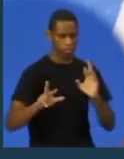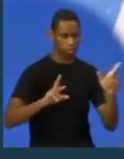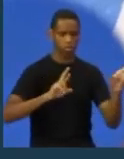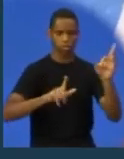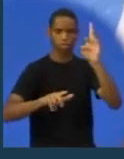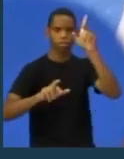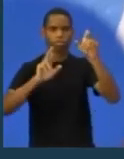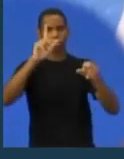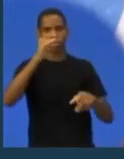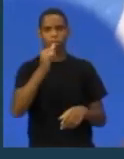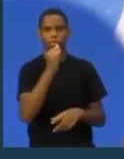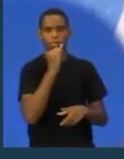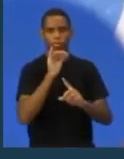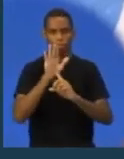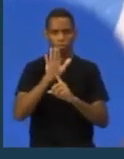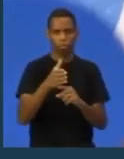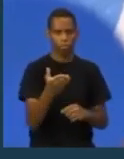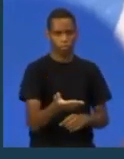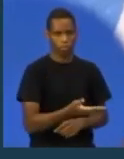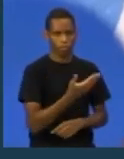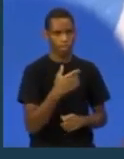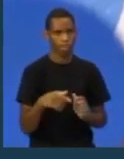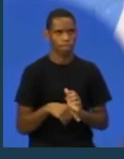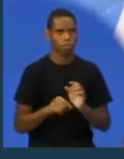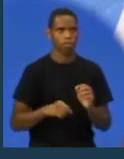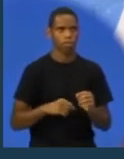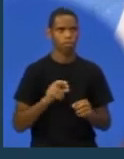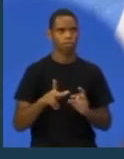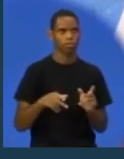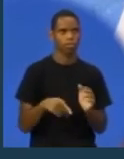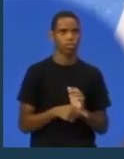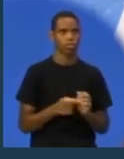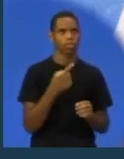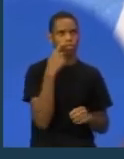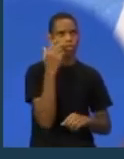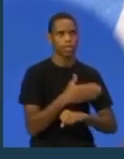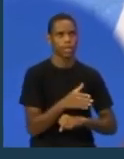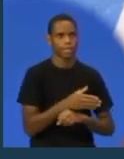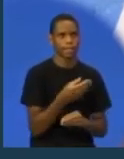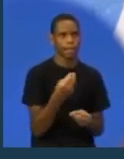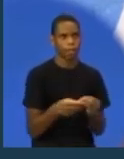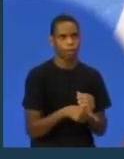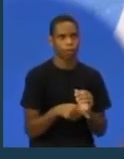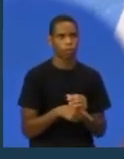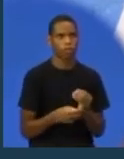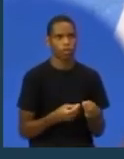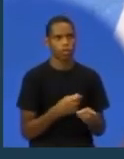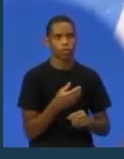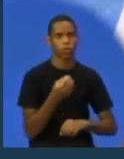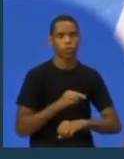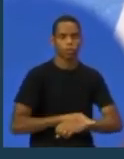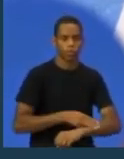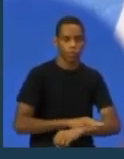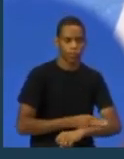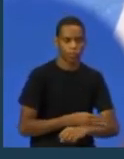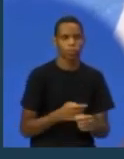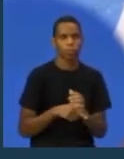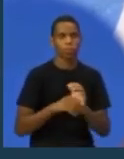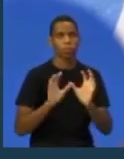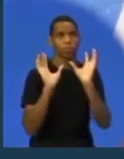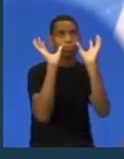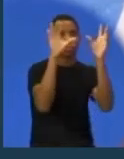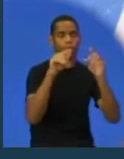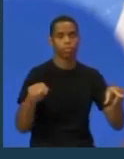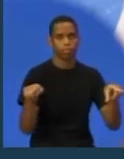exemplo que eu trouxe para nós discutirmos, nós temos ali diferentes praticantes de modalidade, então praticantes de musculação, de